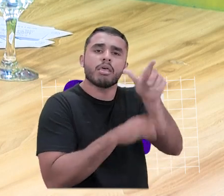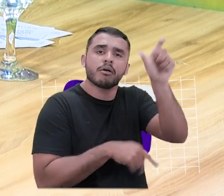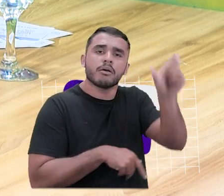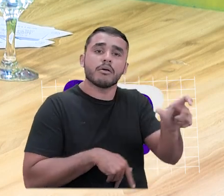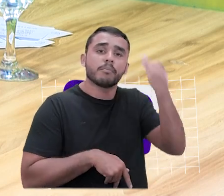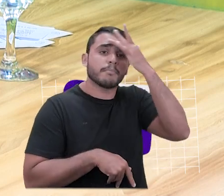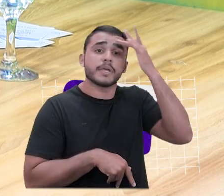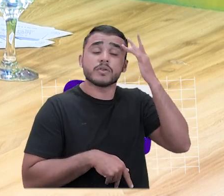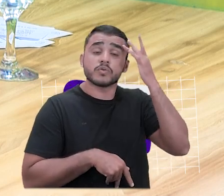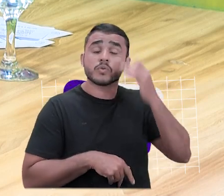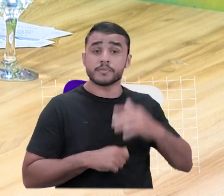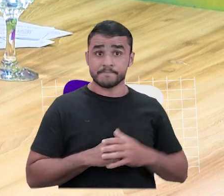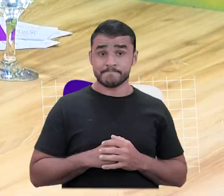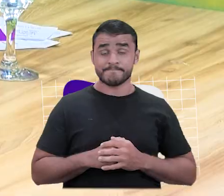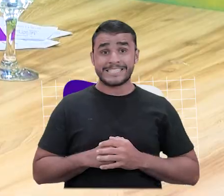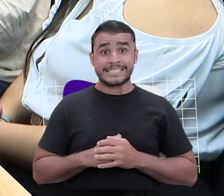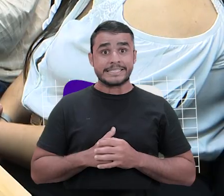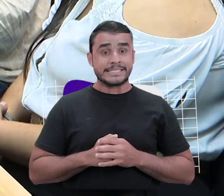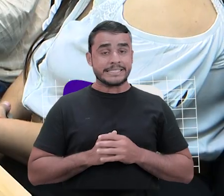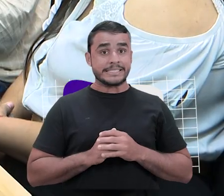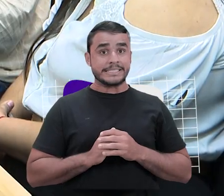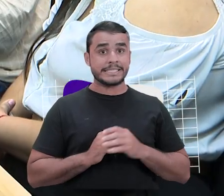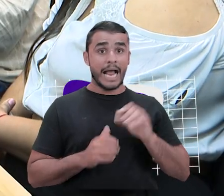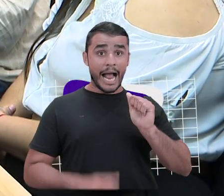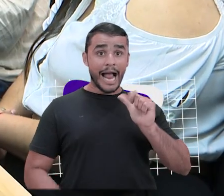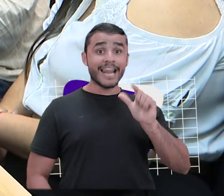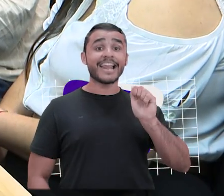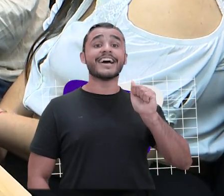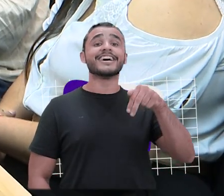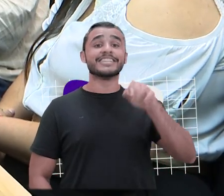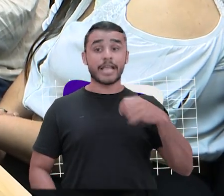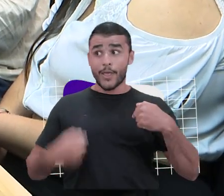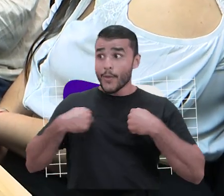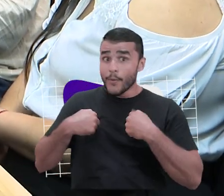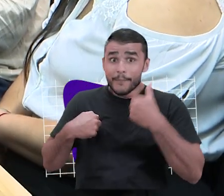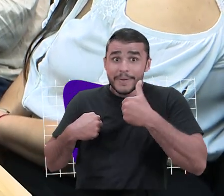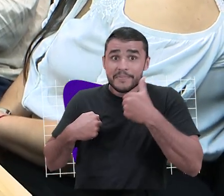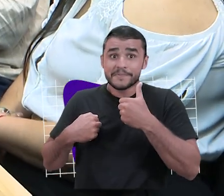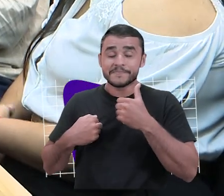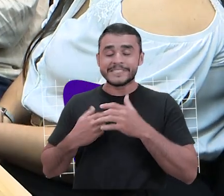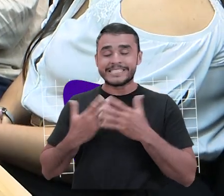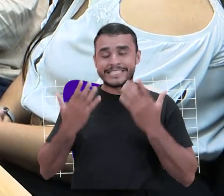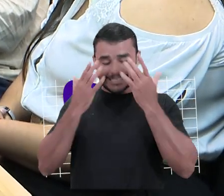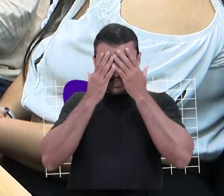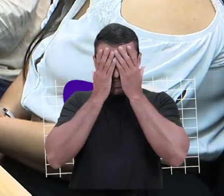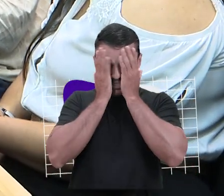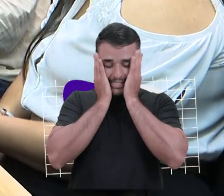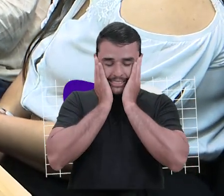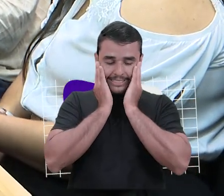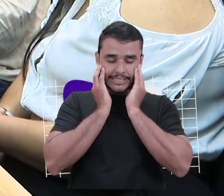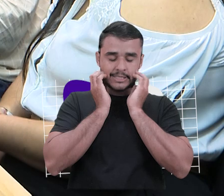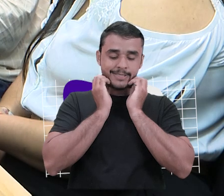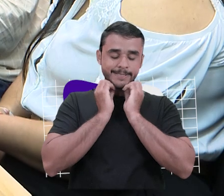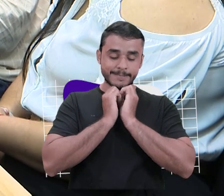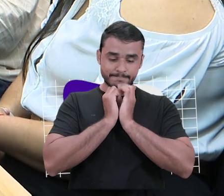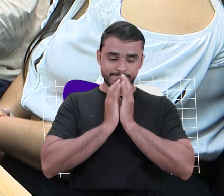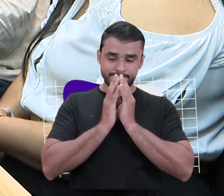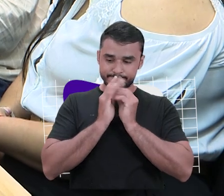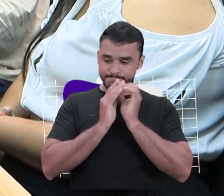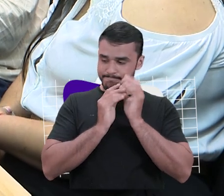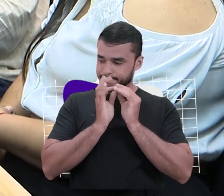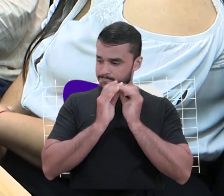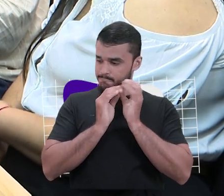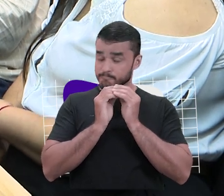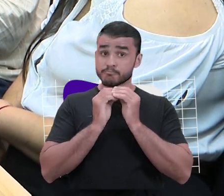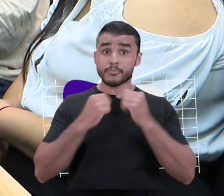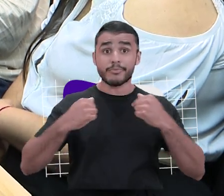amiga. Então começa comigo. É babado. Primeiro as mulheres. É babado.